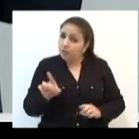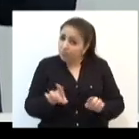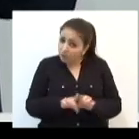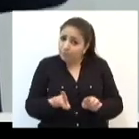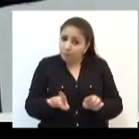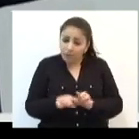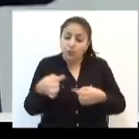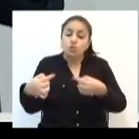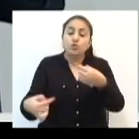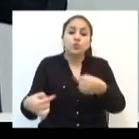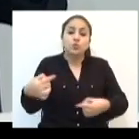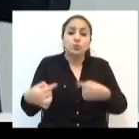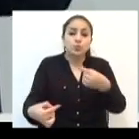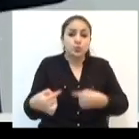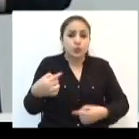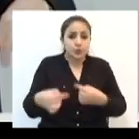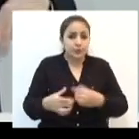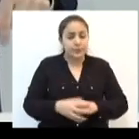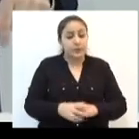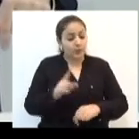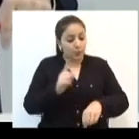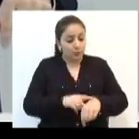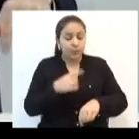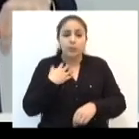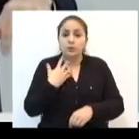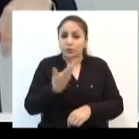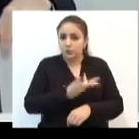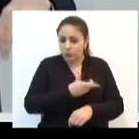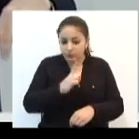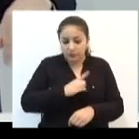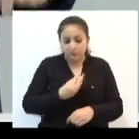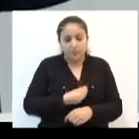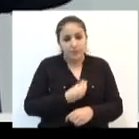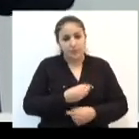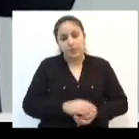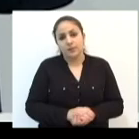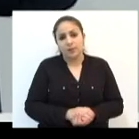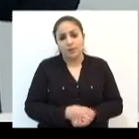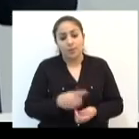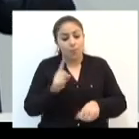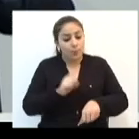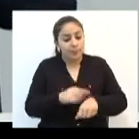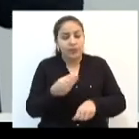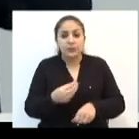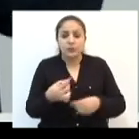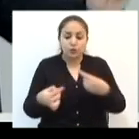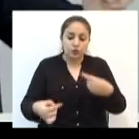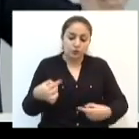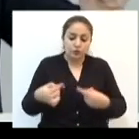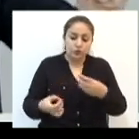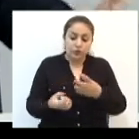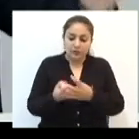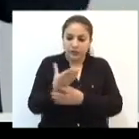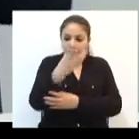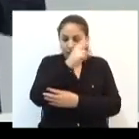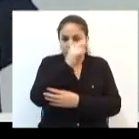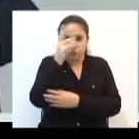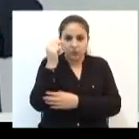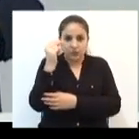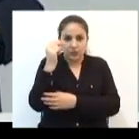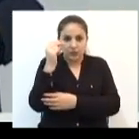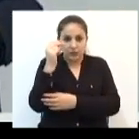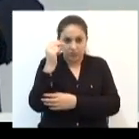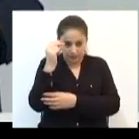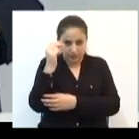e discussão. É o momento que nós estamos. O momento de discussão, elabora o Executivo e discute